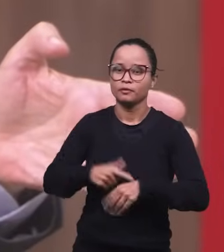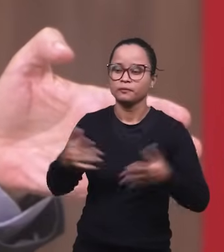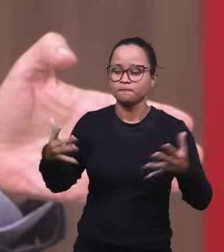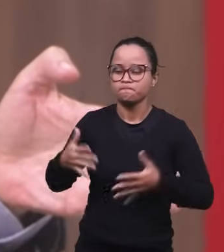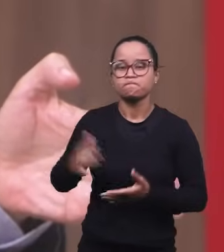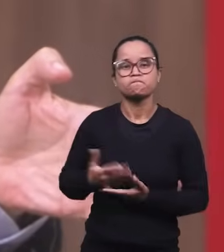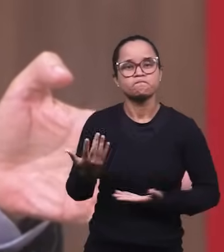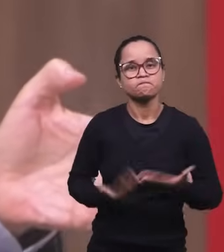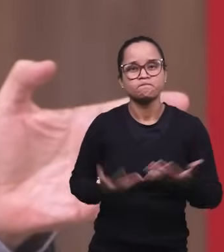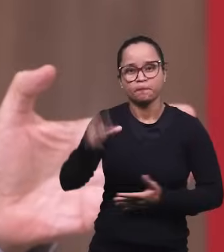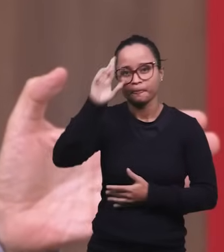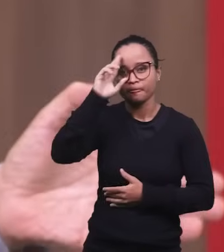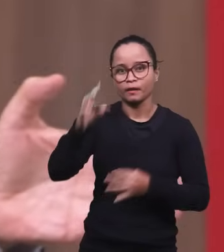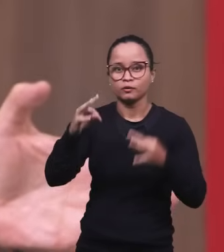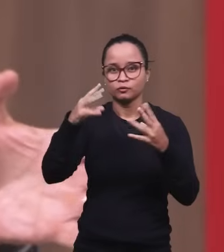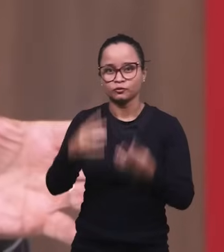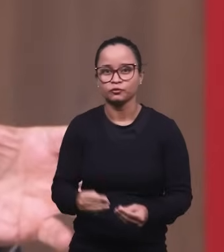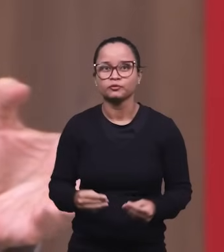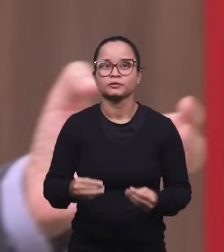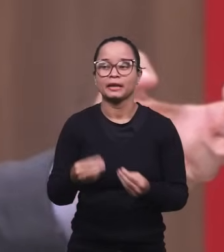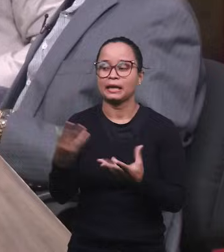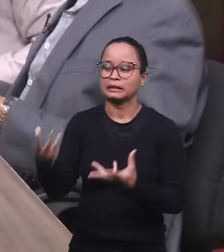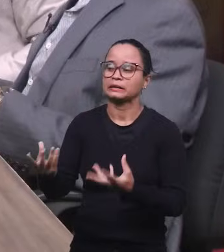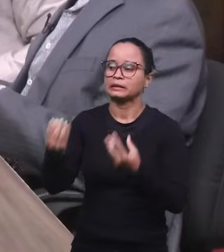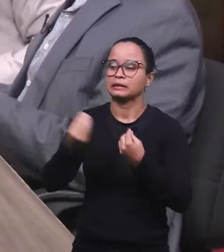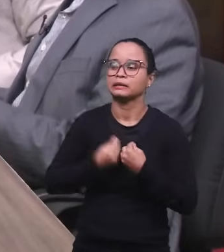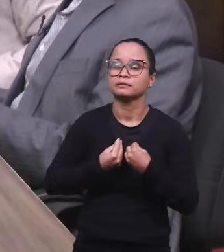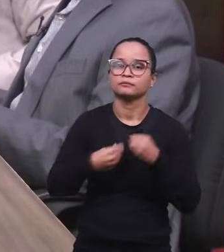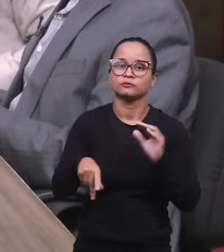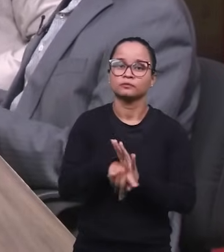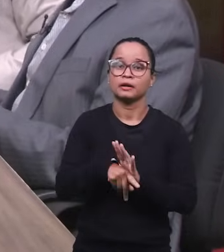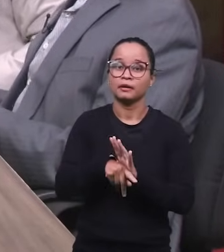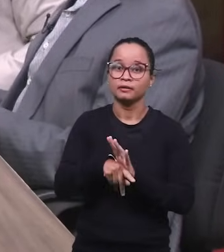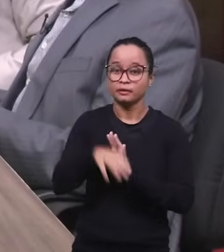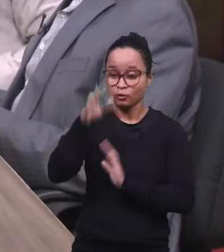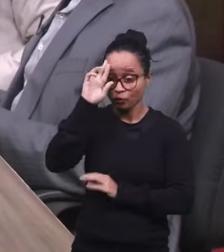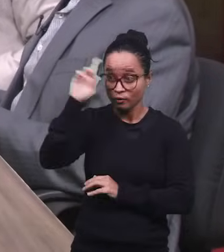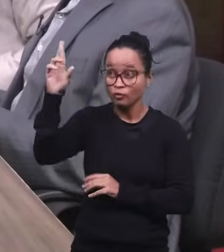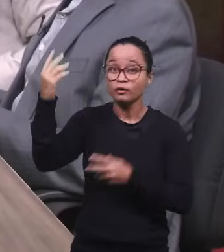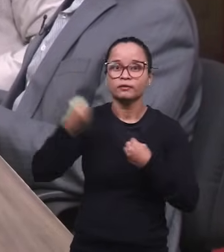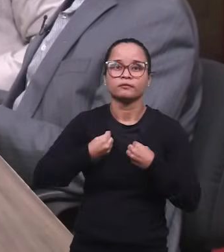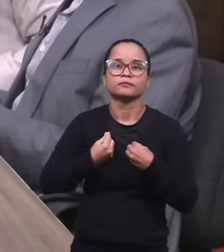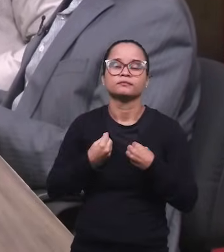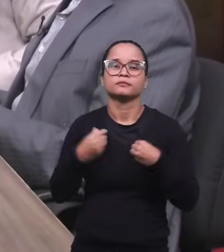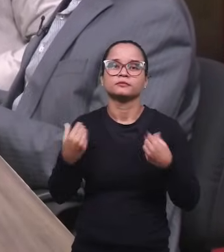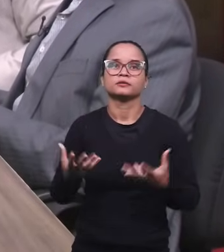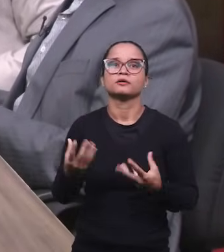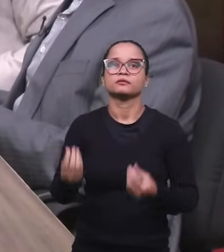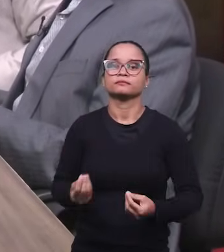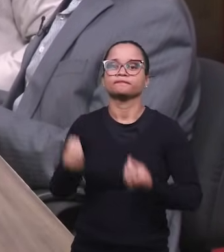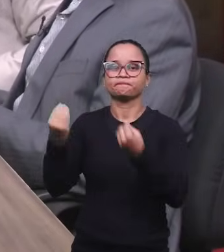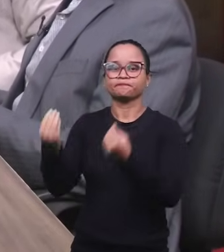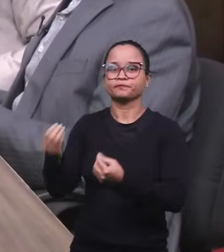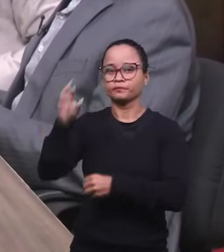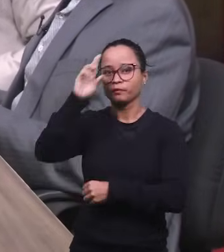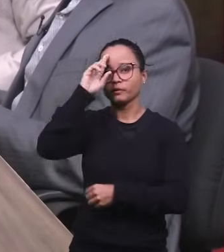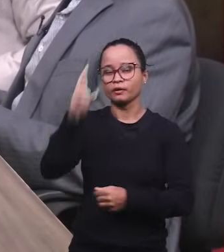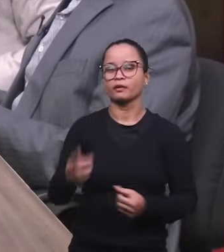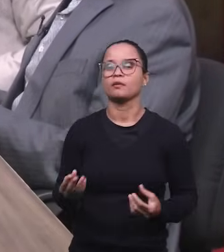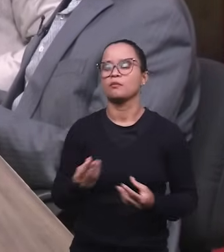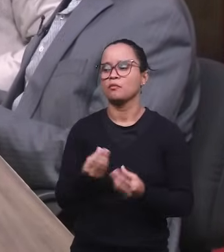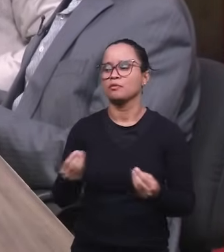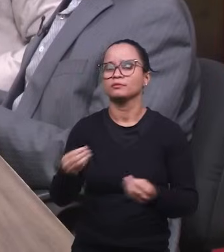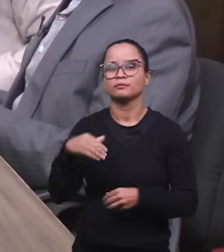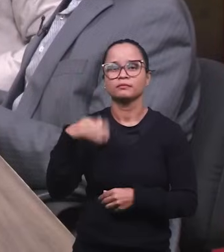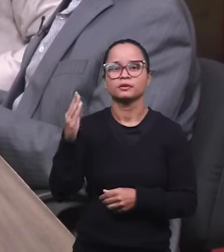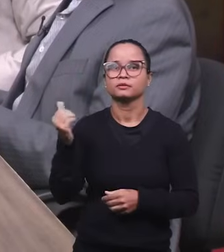nessa hora a igreja do Senhor ela está trazendo tudo aquilo que ela recebe, porque nós recebemos do Senhor, não é? Então nós depositamos aos pés do